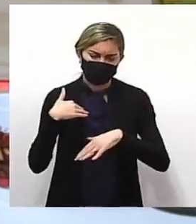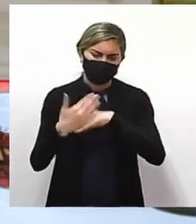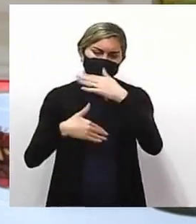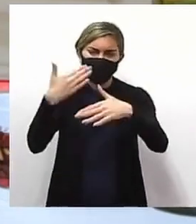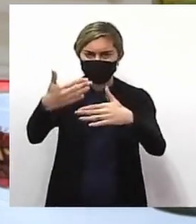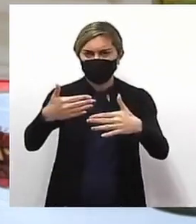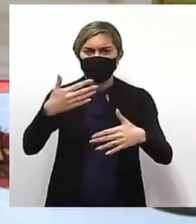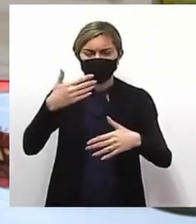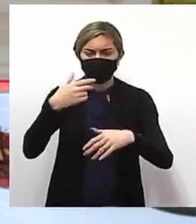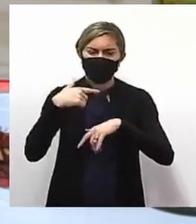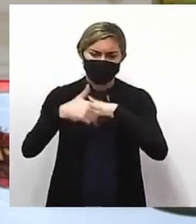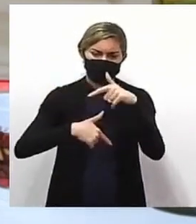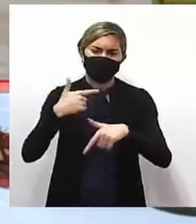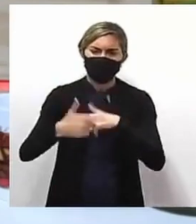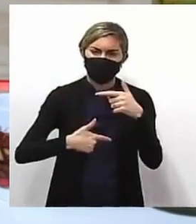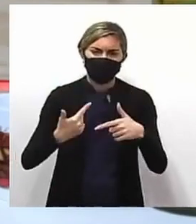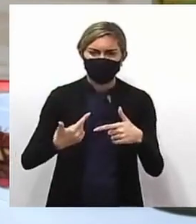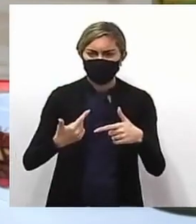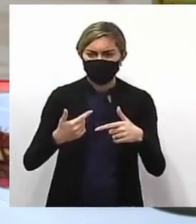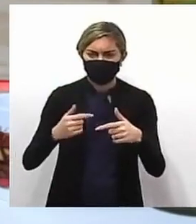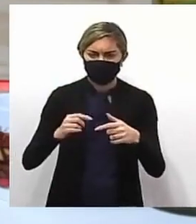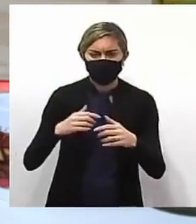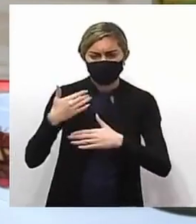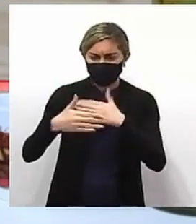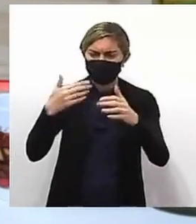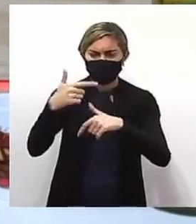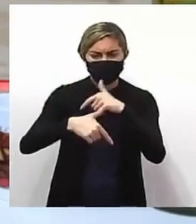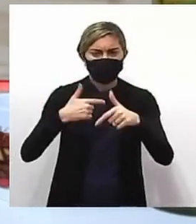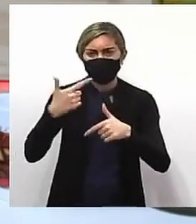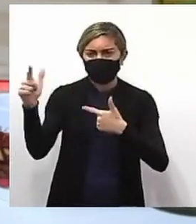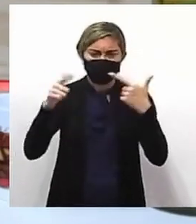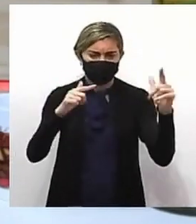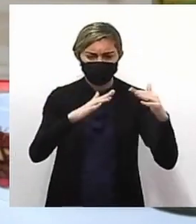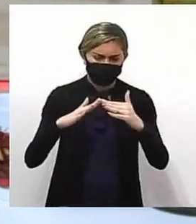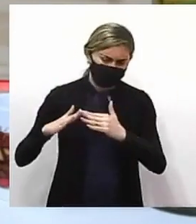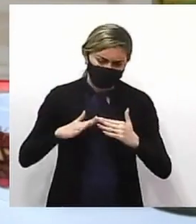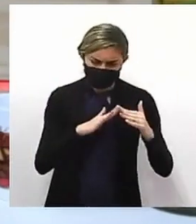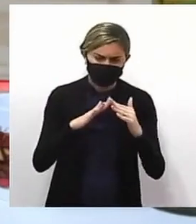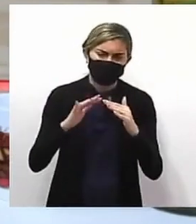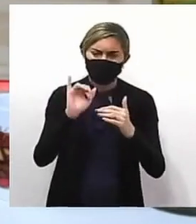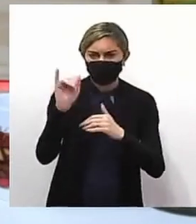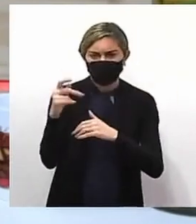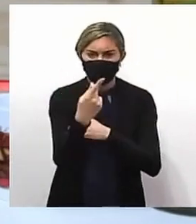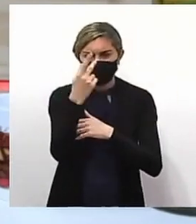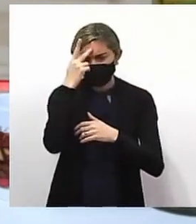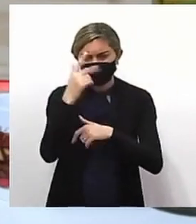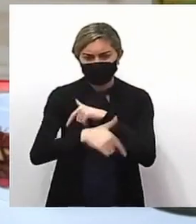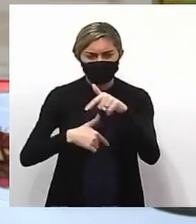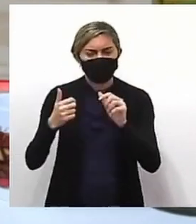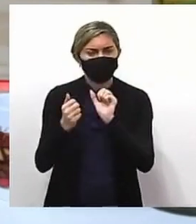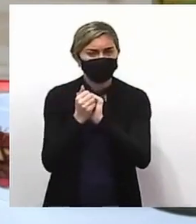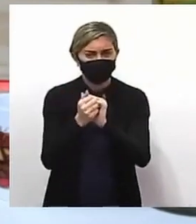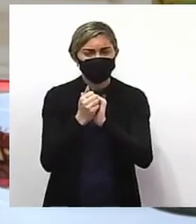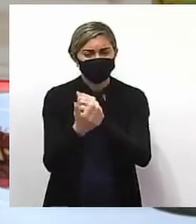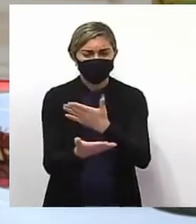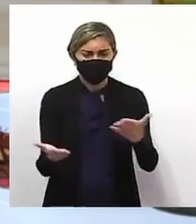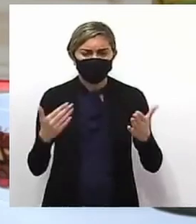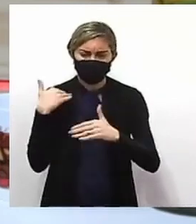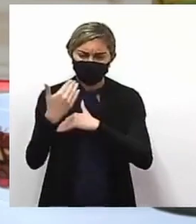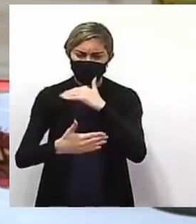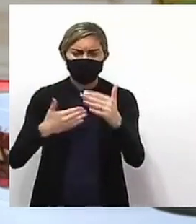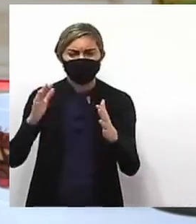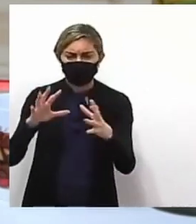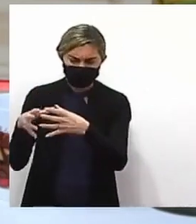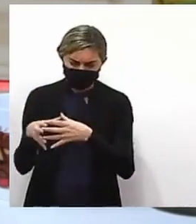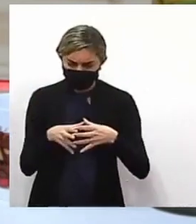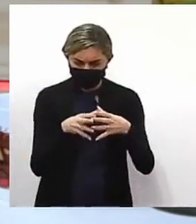evolução do trabalho delas, de dinamizar aquele processo de trabalho com os outros moradores da ilha, que são as pessoas que acabam trabalhando com elas. Então o processo ele é